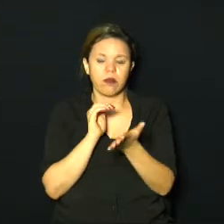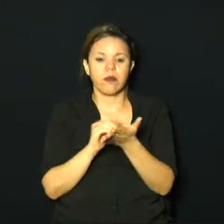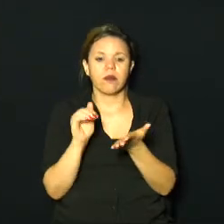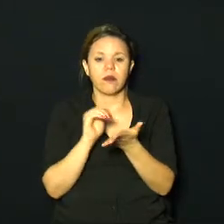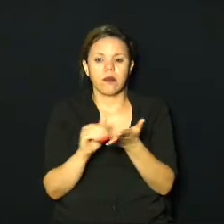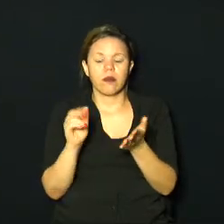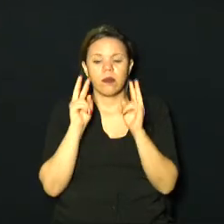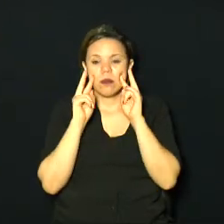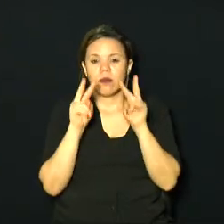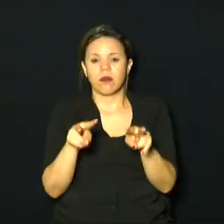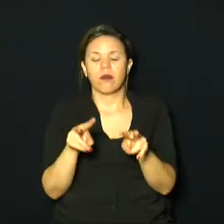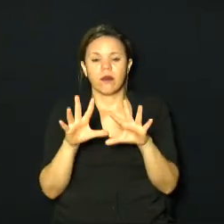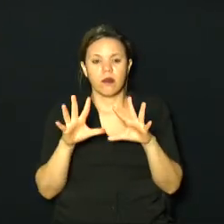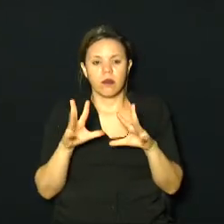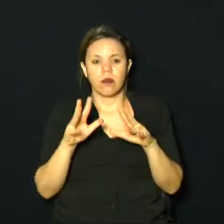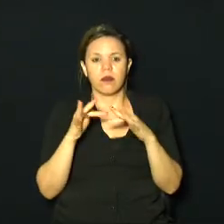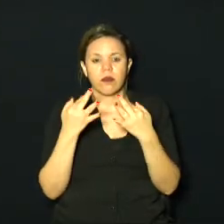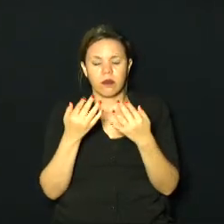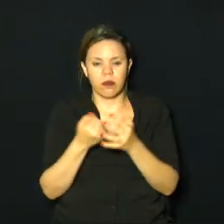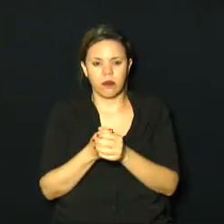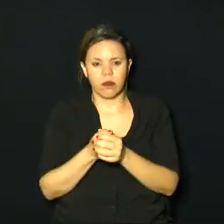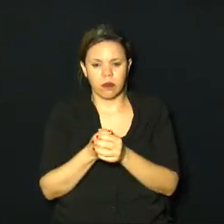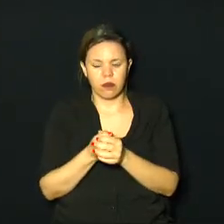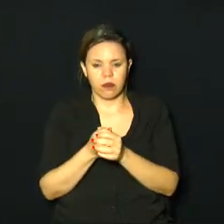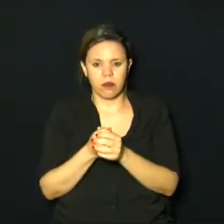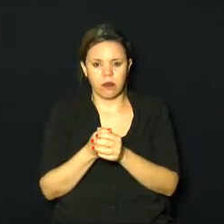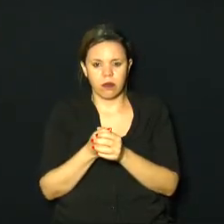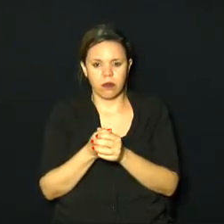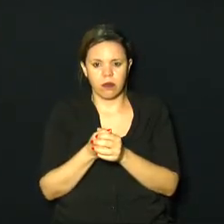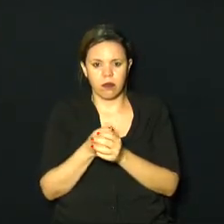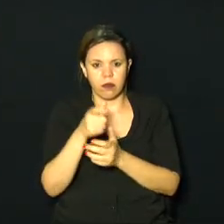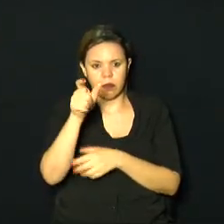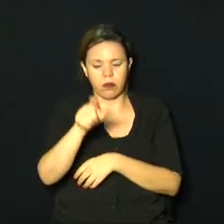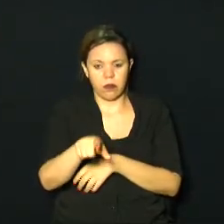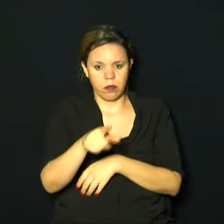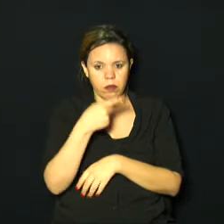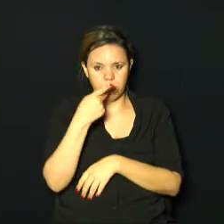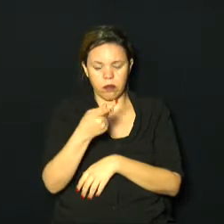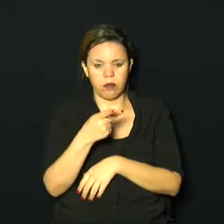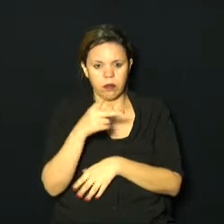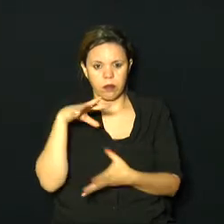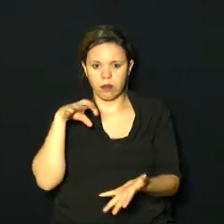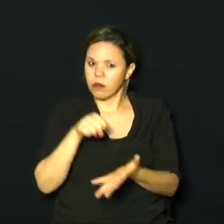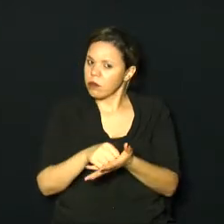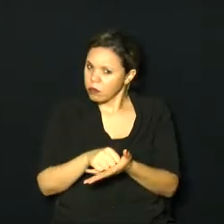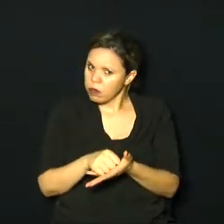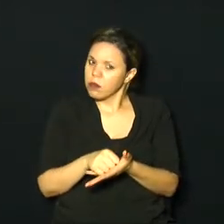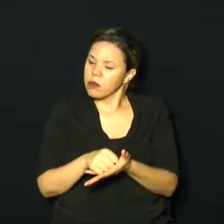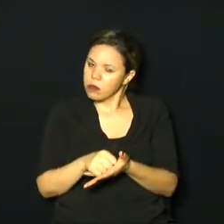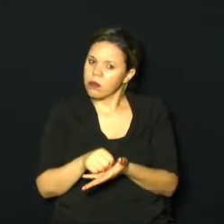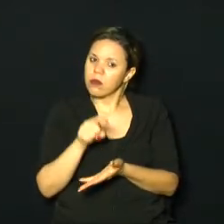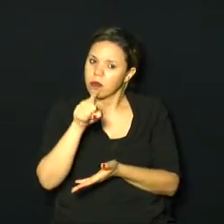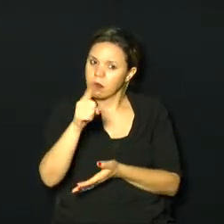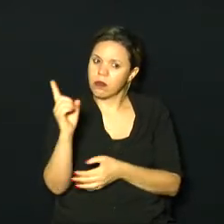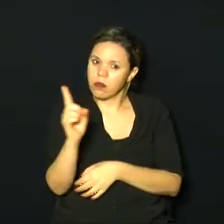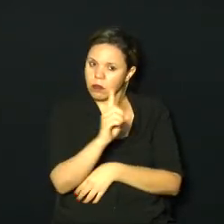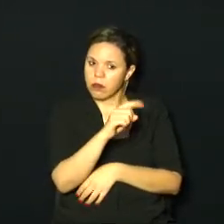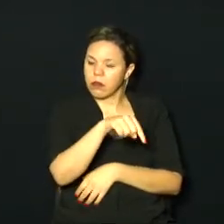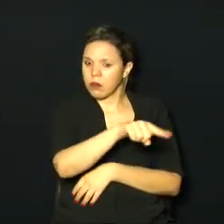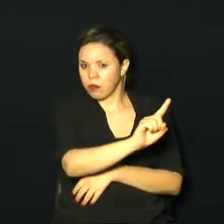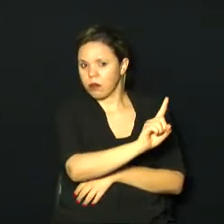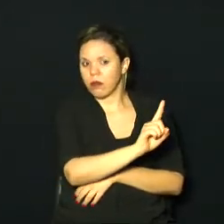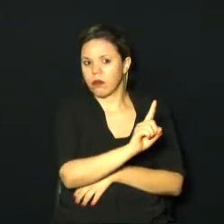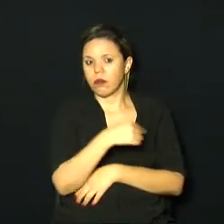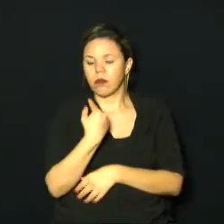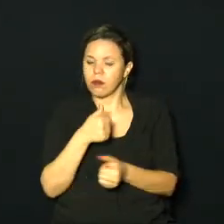Secretário, olhe para todas as famílias. O senhor falou que está fazendo cadastro, que o senhor está indo lá fazendo cadastro,